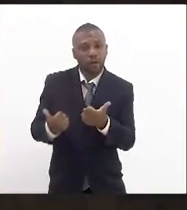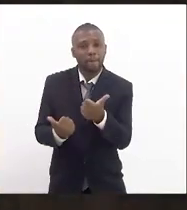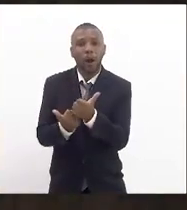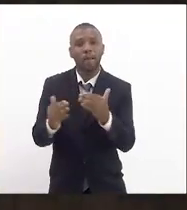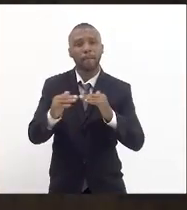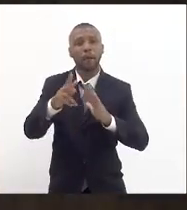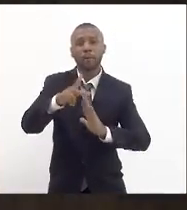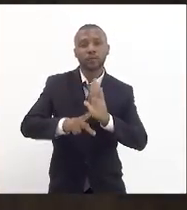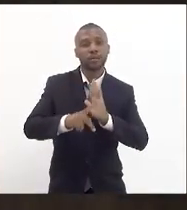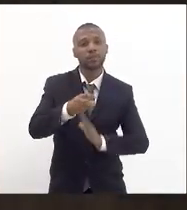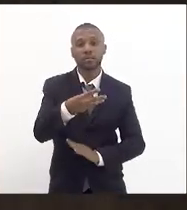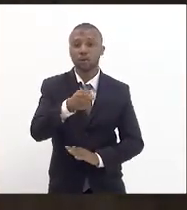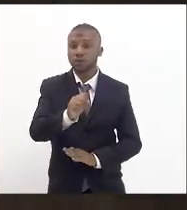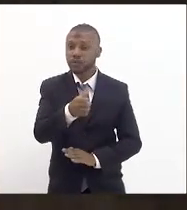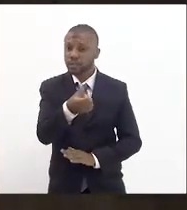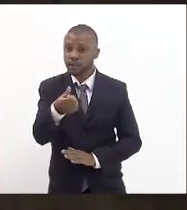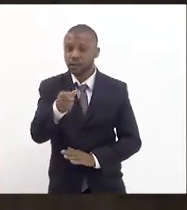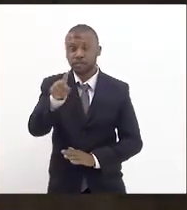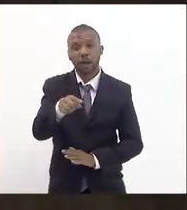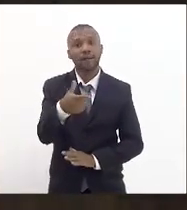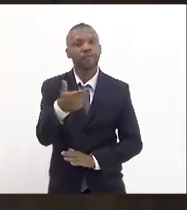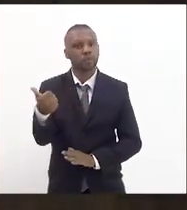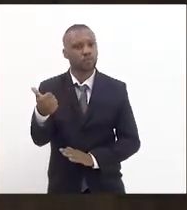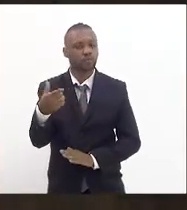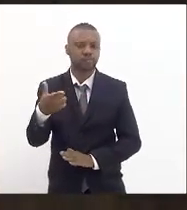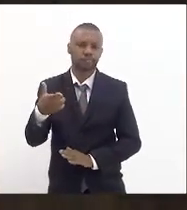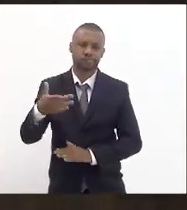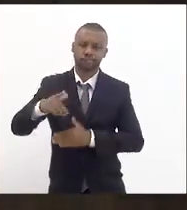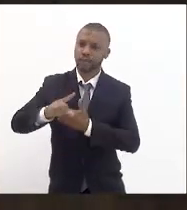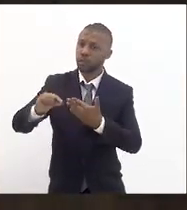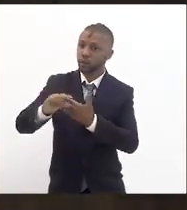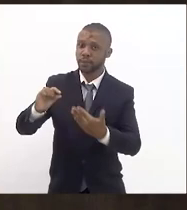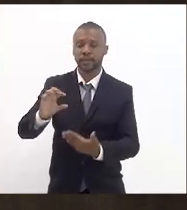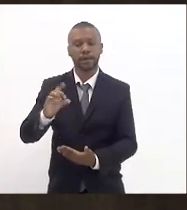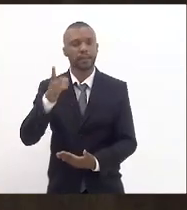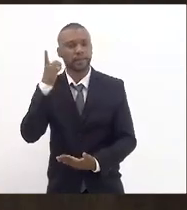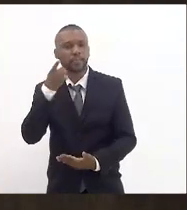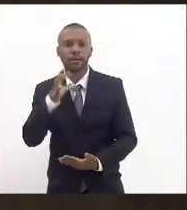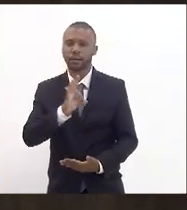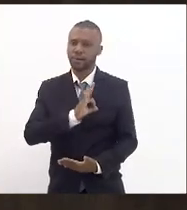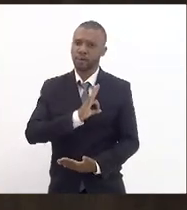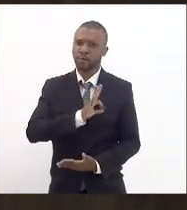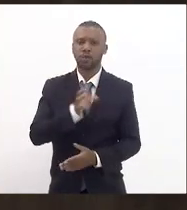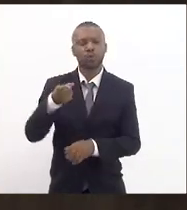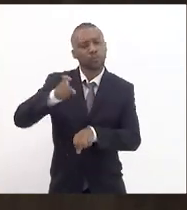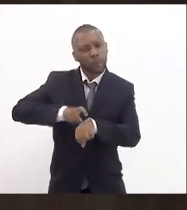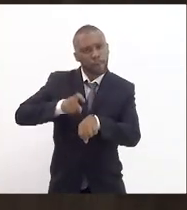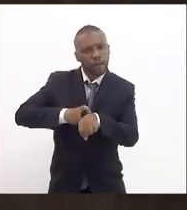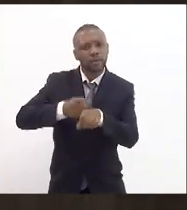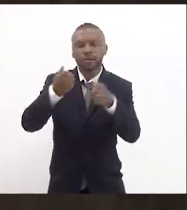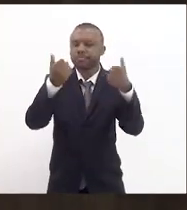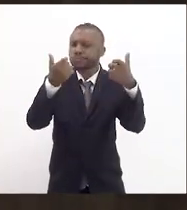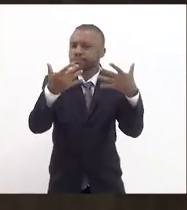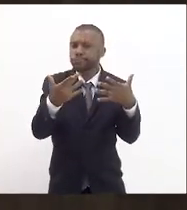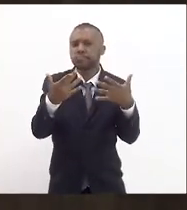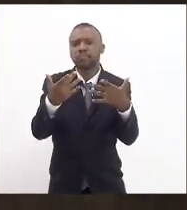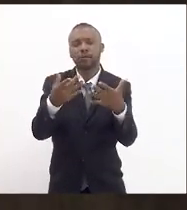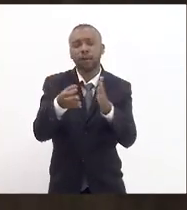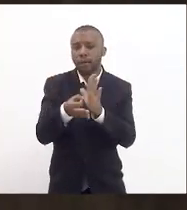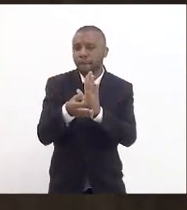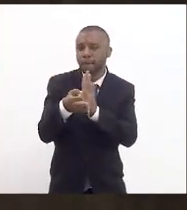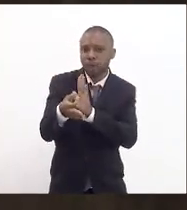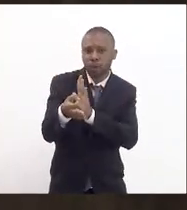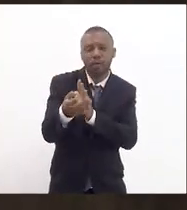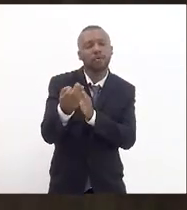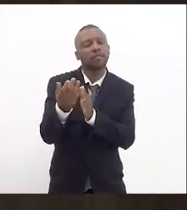projeto 3816 de 21 da deputada Marta Rocha, no momento que emitiu o parecer, sendo designado por